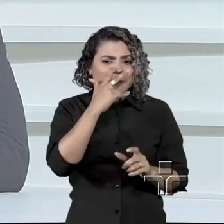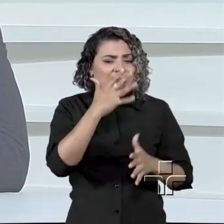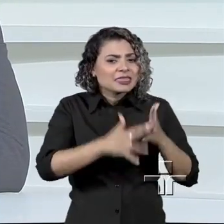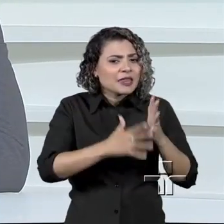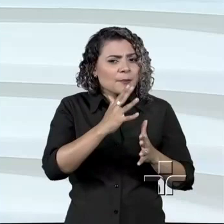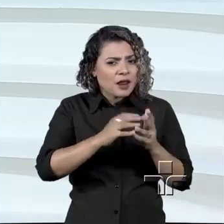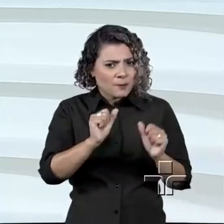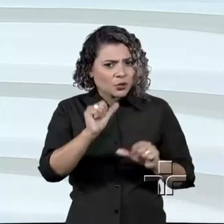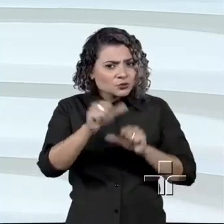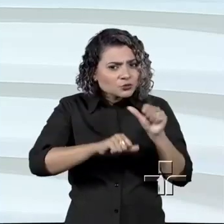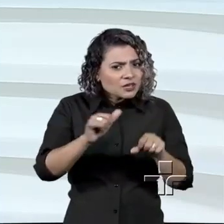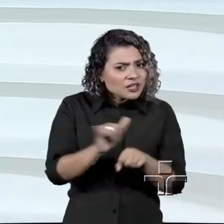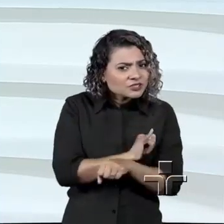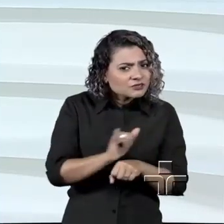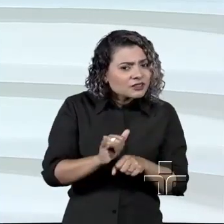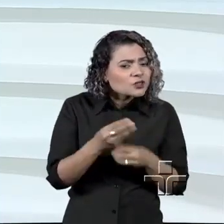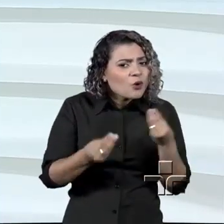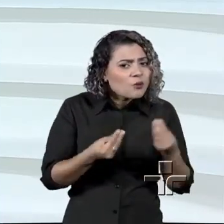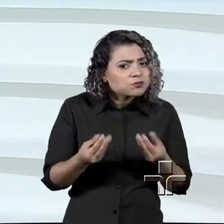internamente?